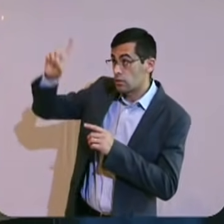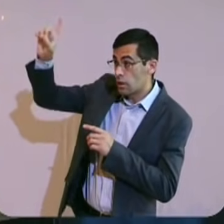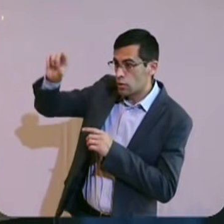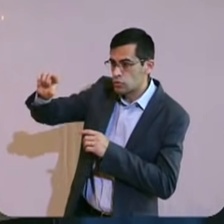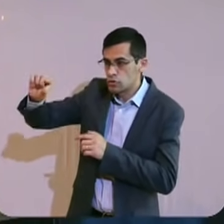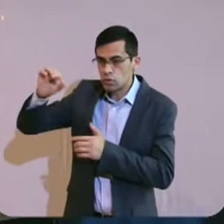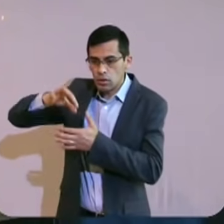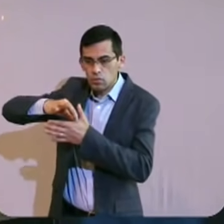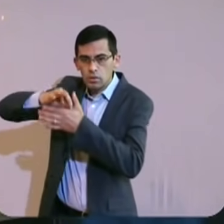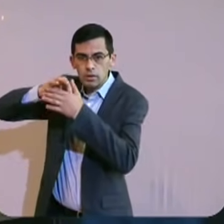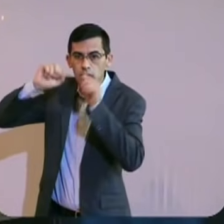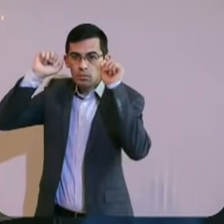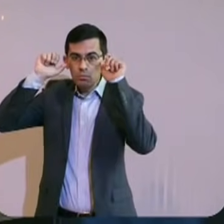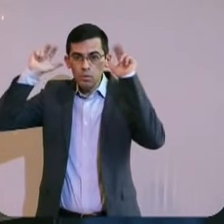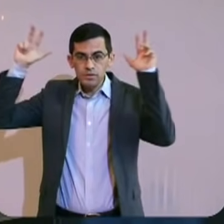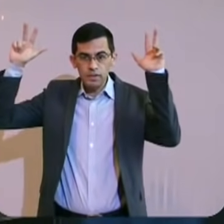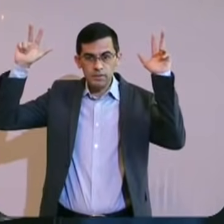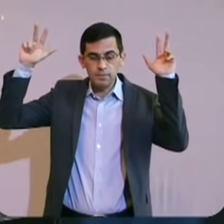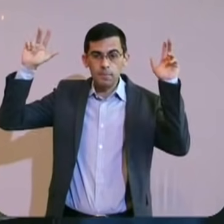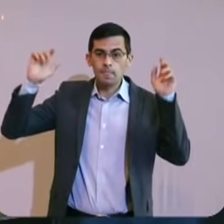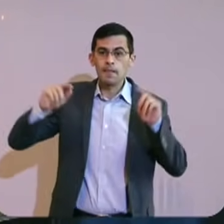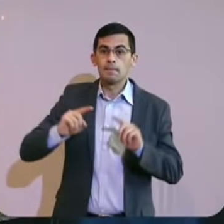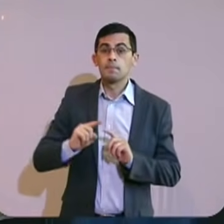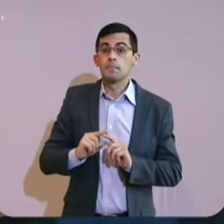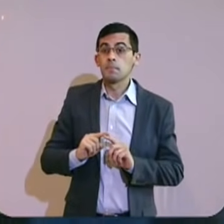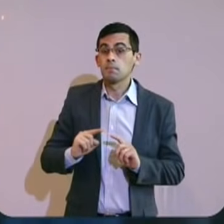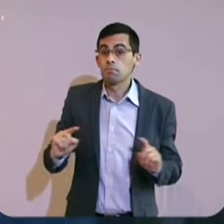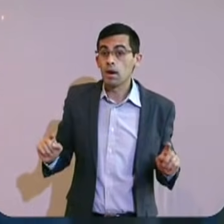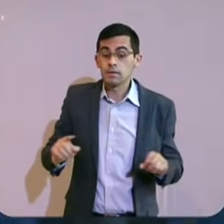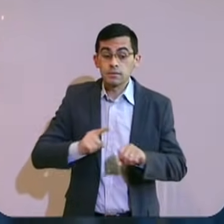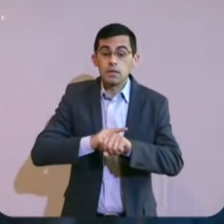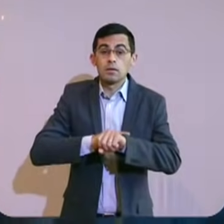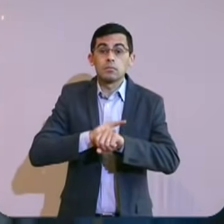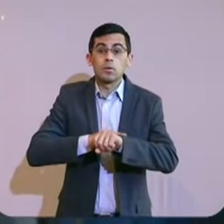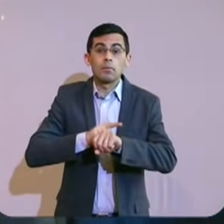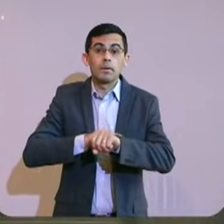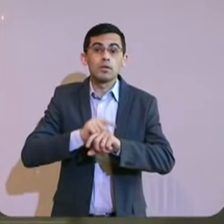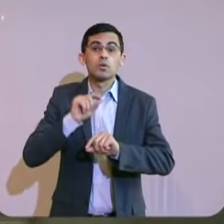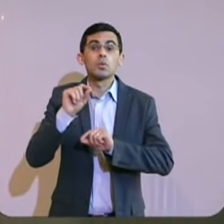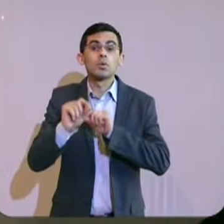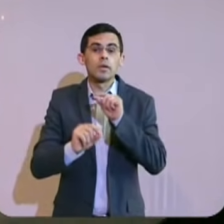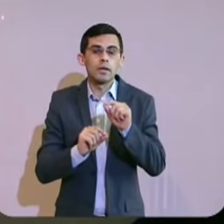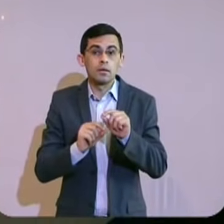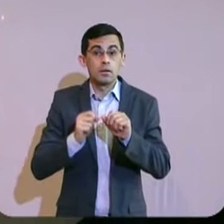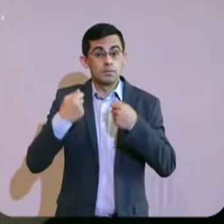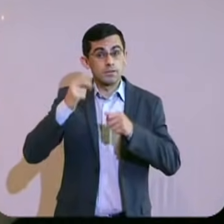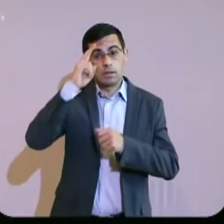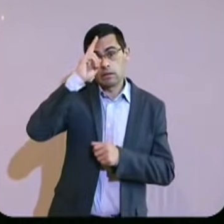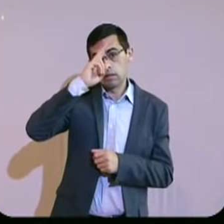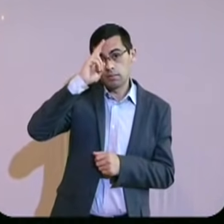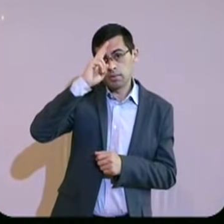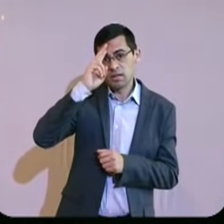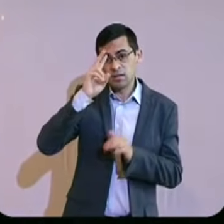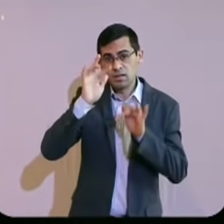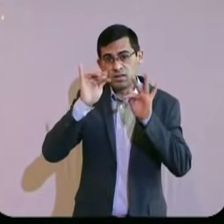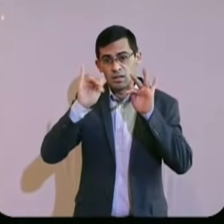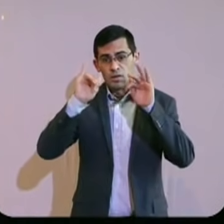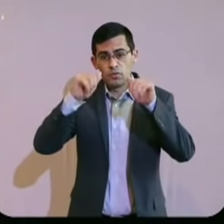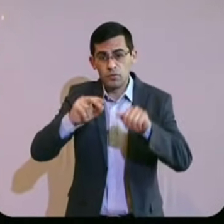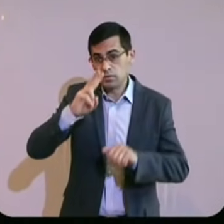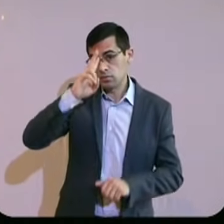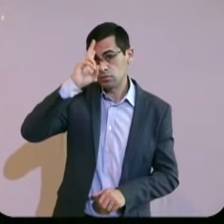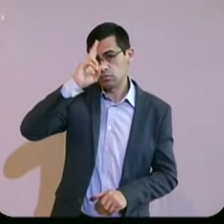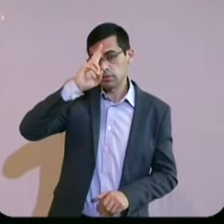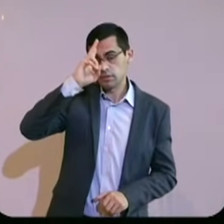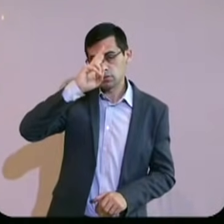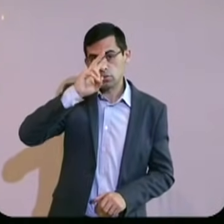líder. E aí, naquela hora, e essa, tem que lembrar que isso é o final de uma